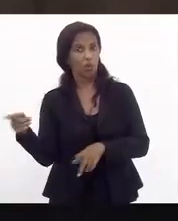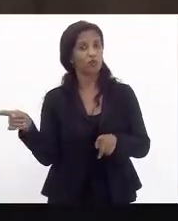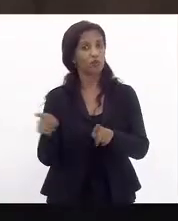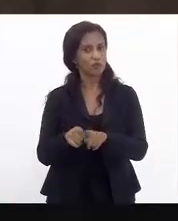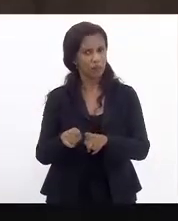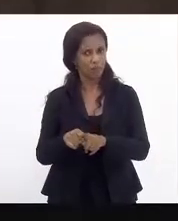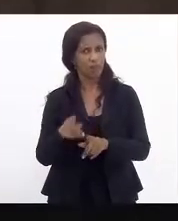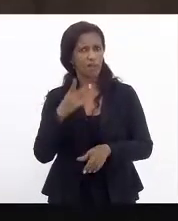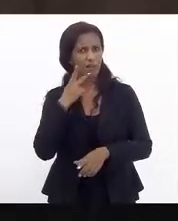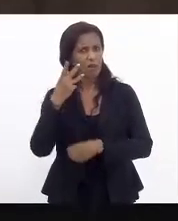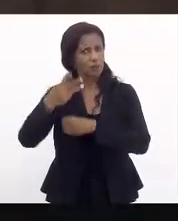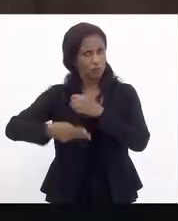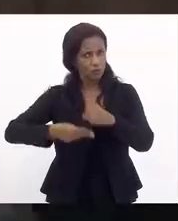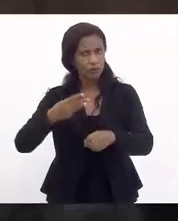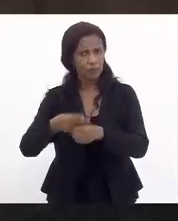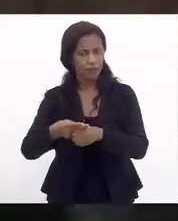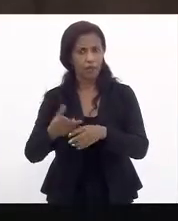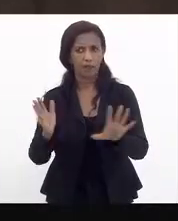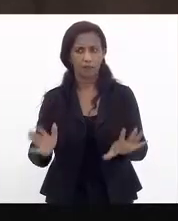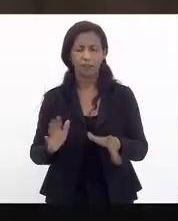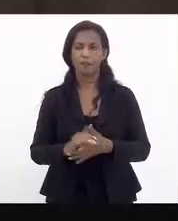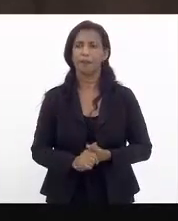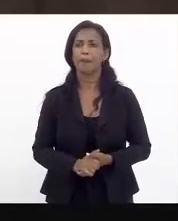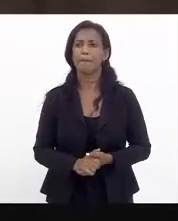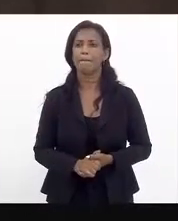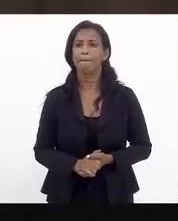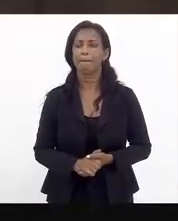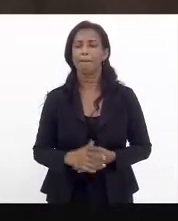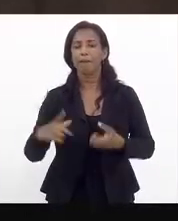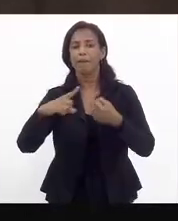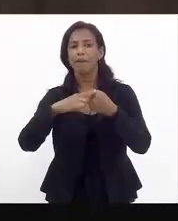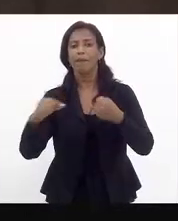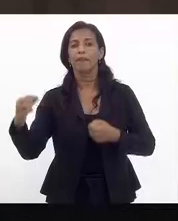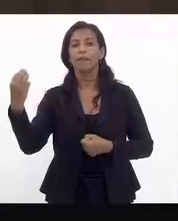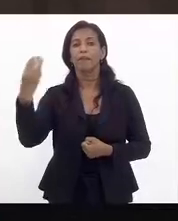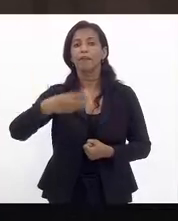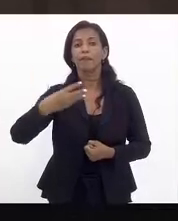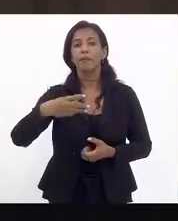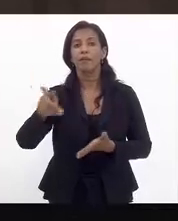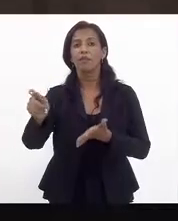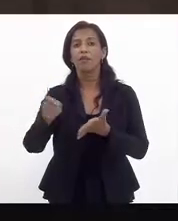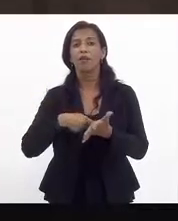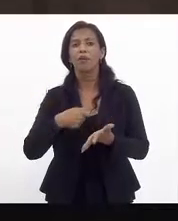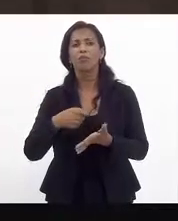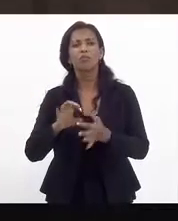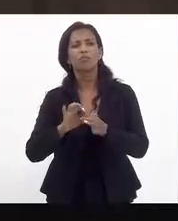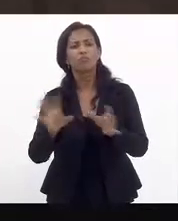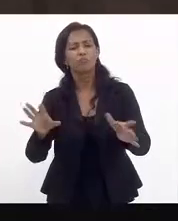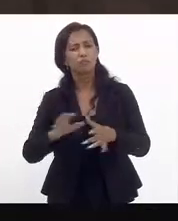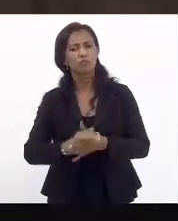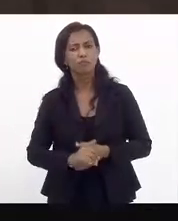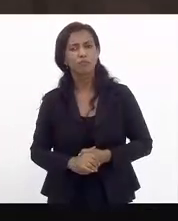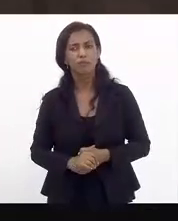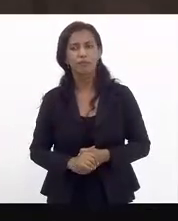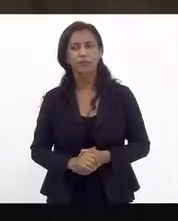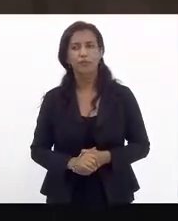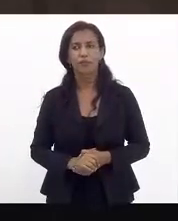mas que continuasse agora com relação a esse artigo terceira que fica autorizado a